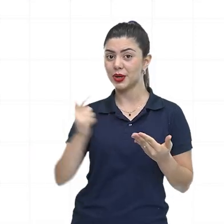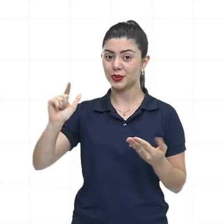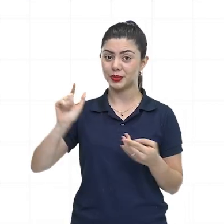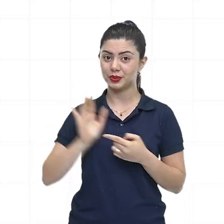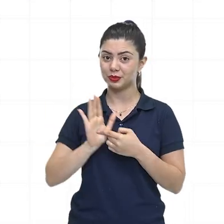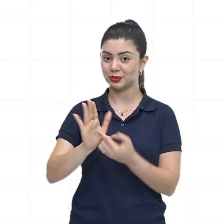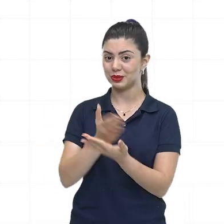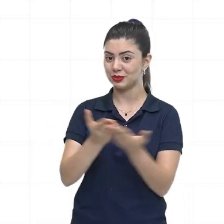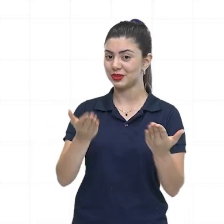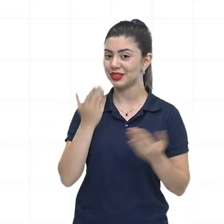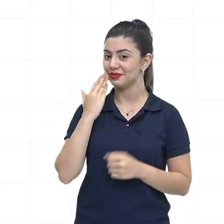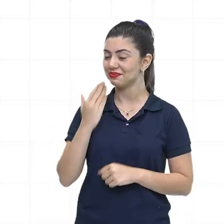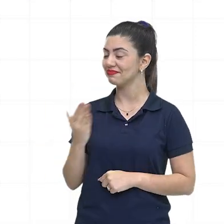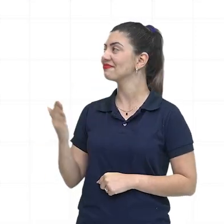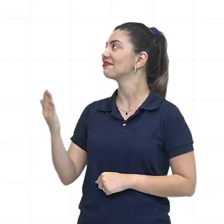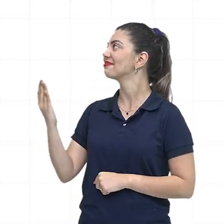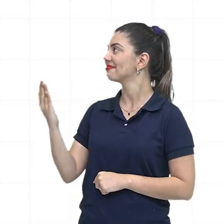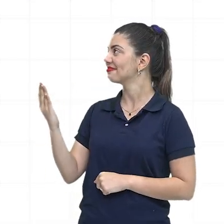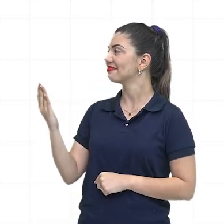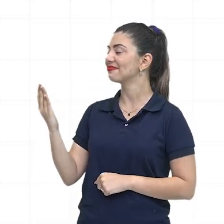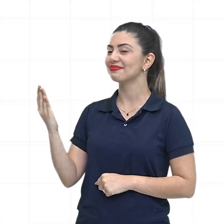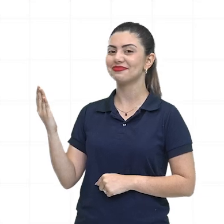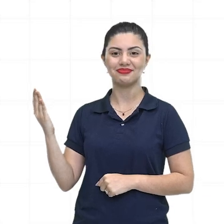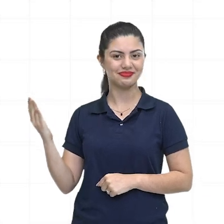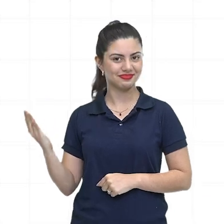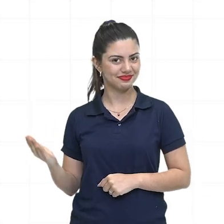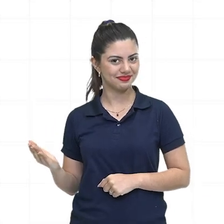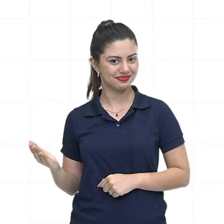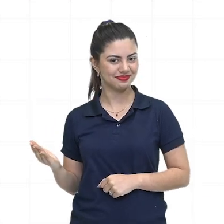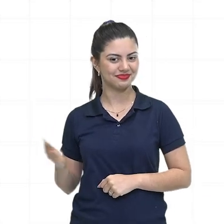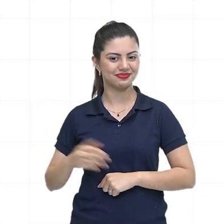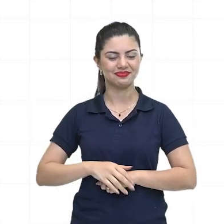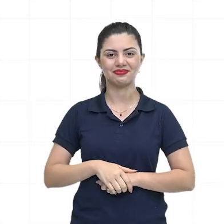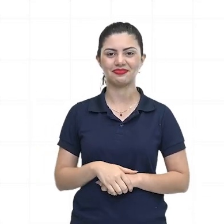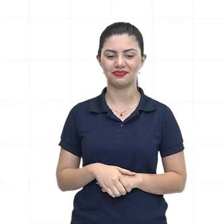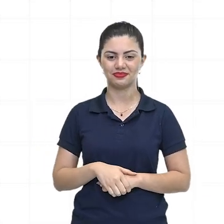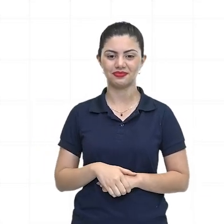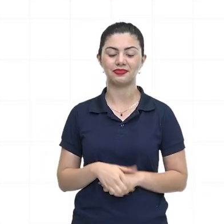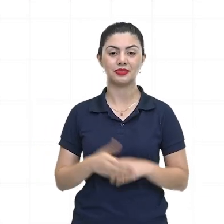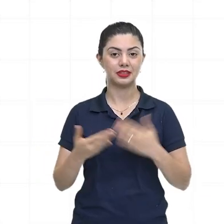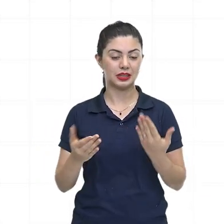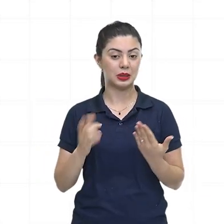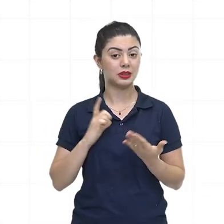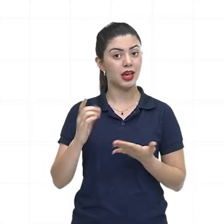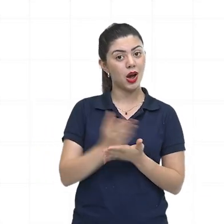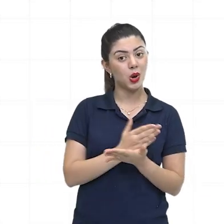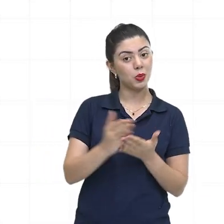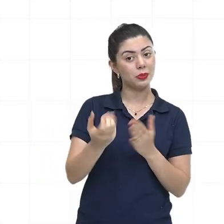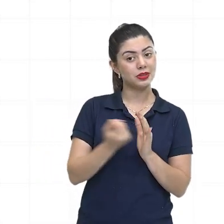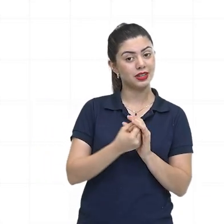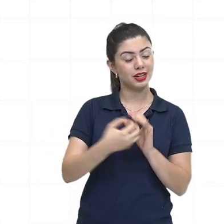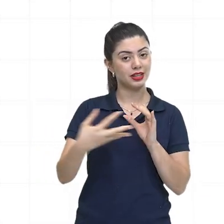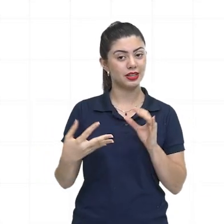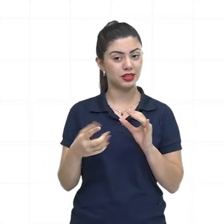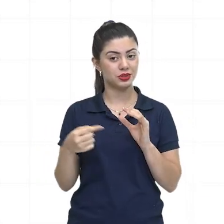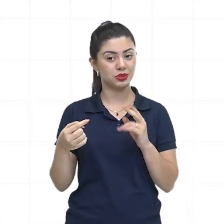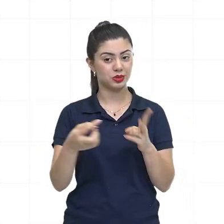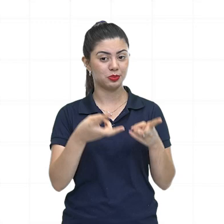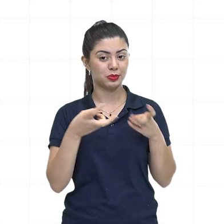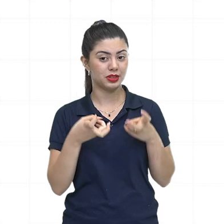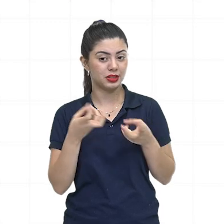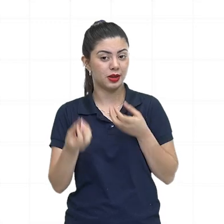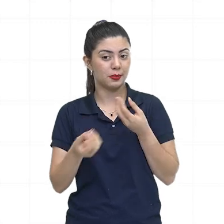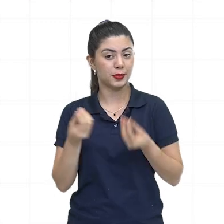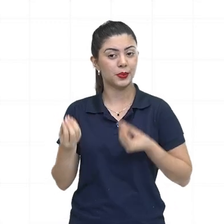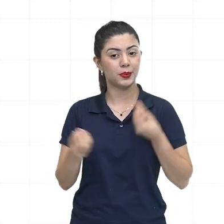baixa, certo? Olha só, aqui nós já temos aqui algumas especificações, né, onde mostra alguns